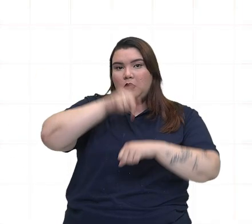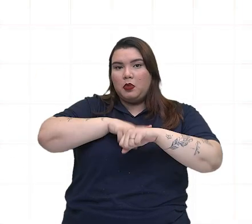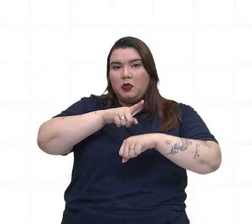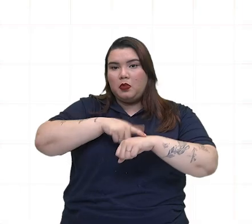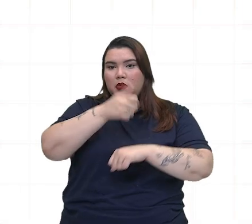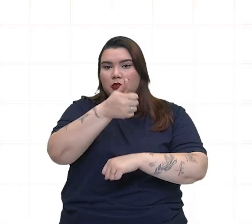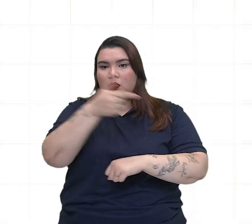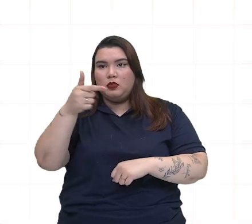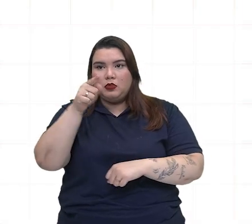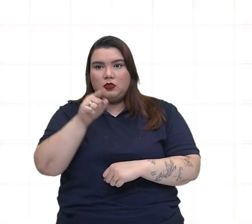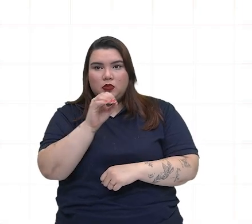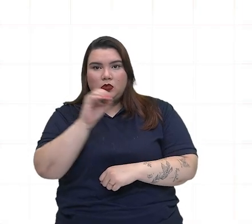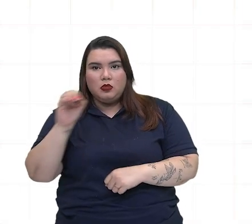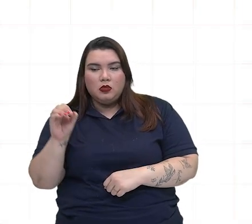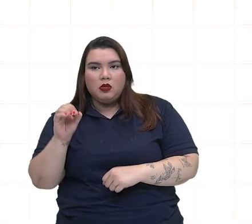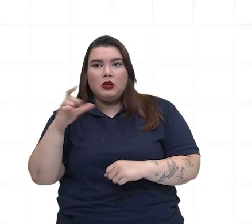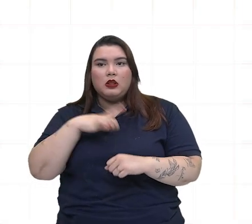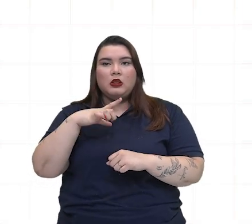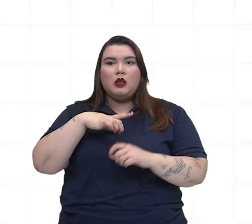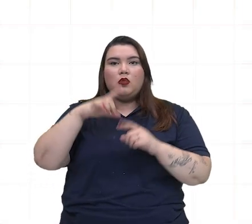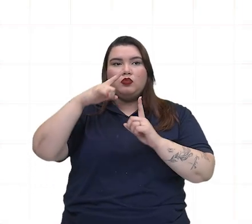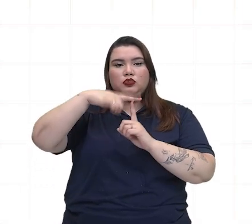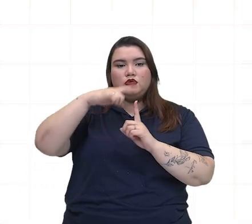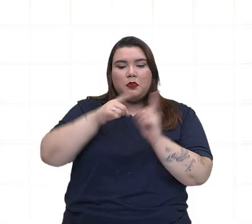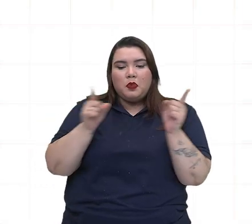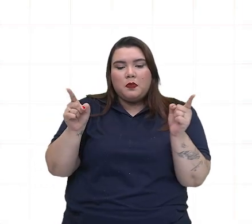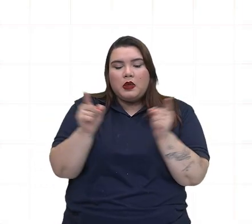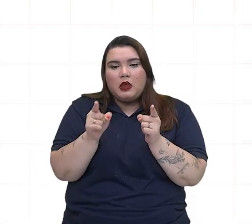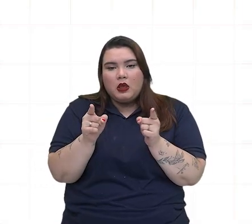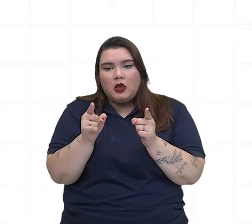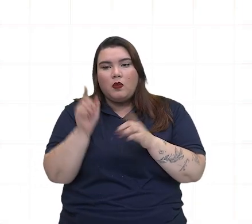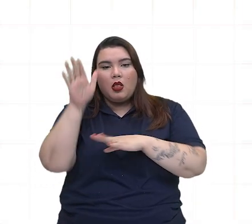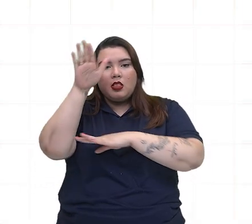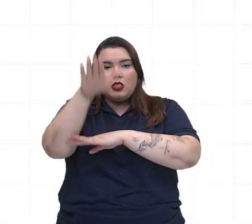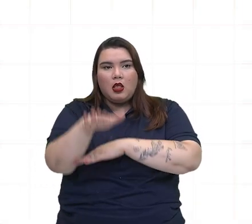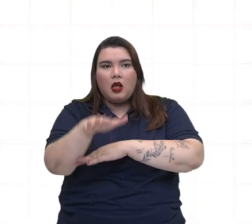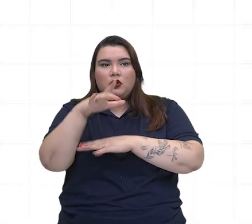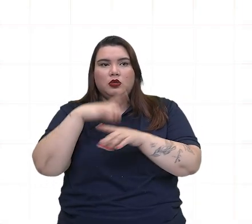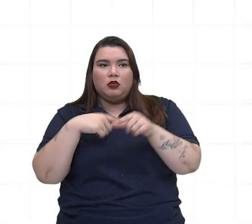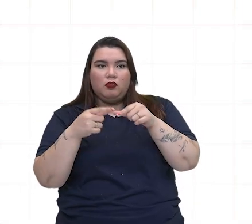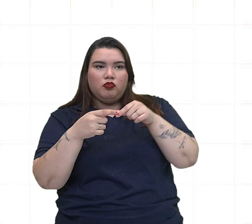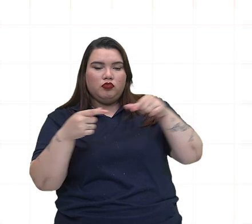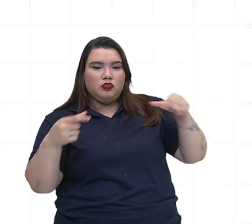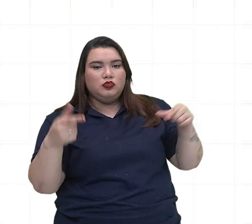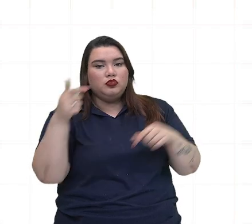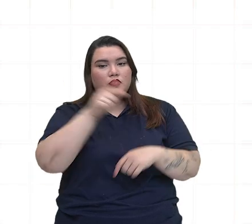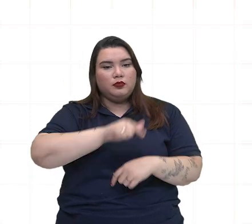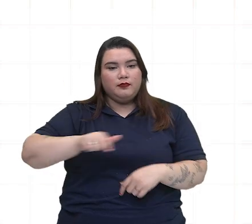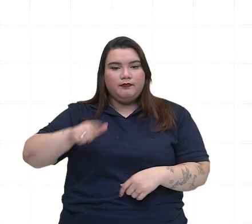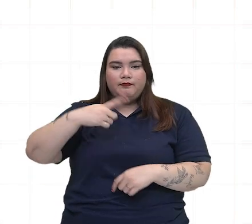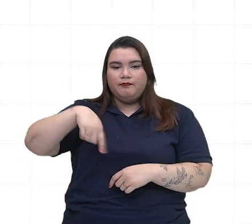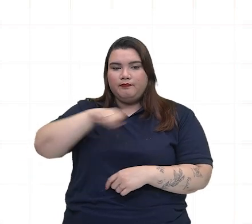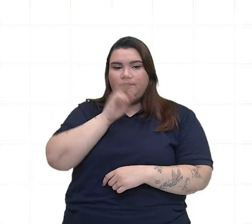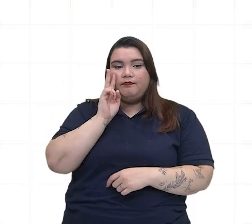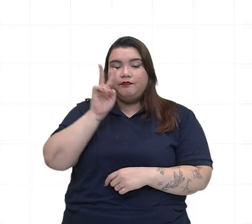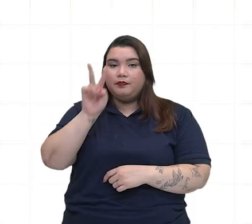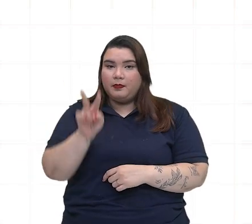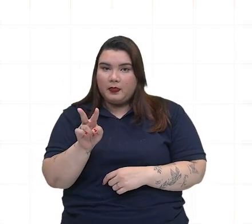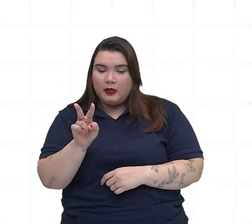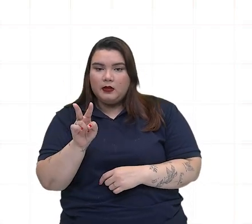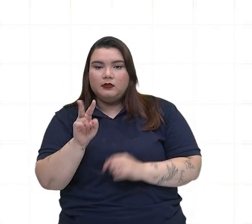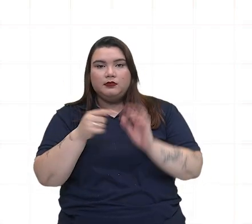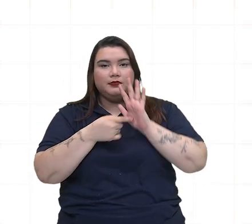tamanho mínimo e ao entardecer ela voltava a se alongar novamente, como vocês viram no vídeo